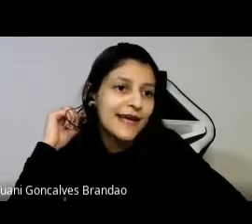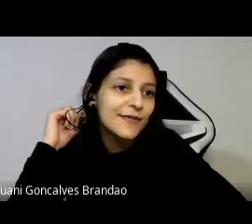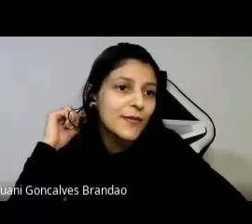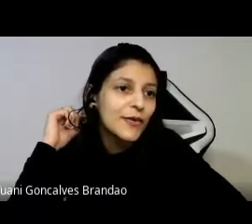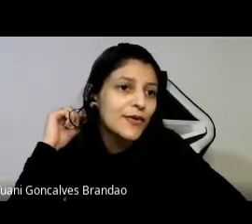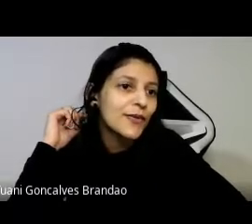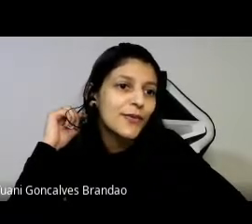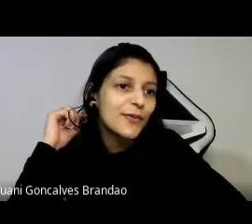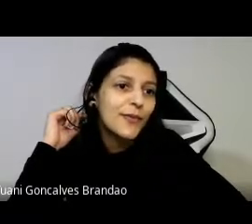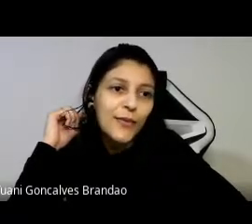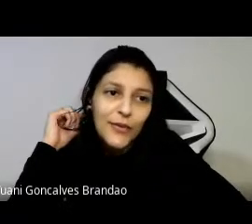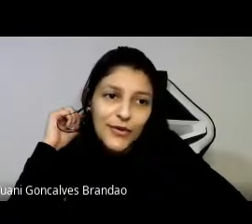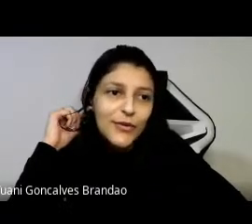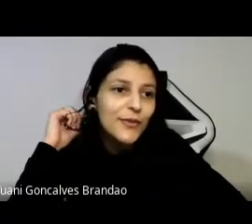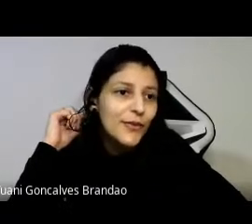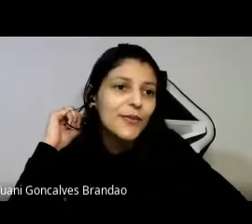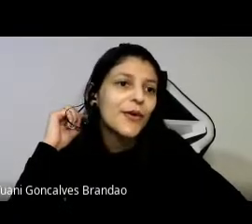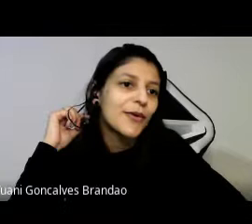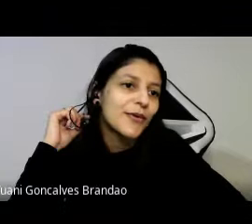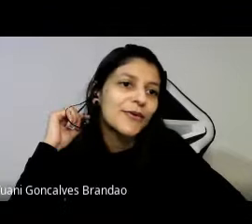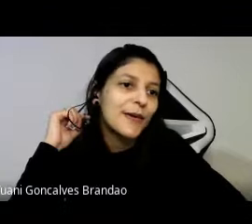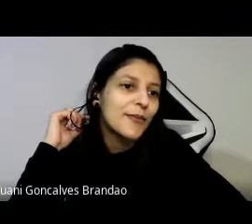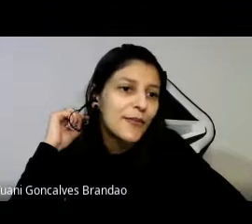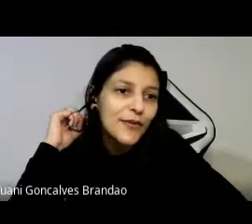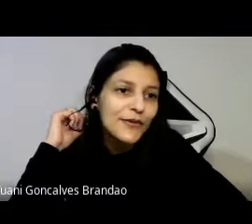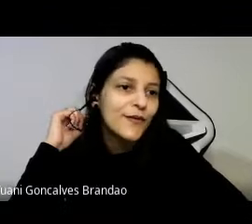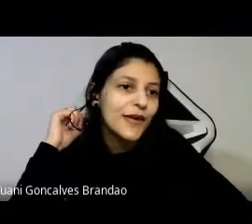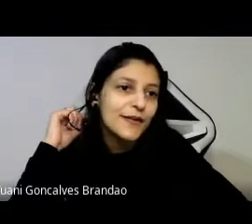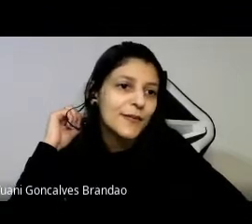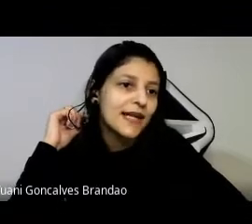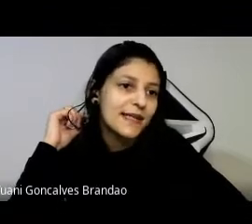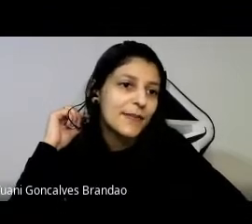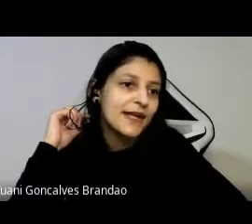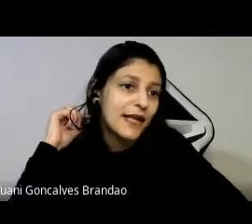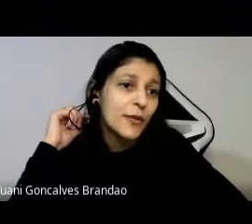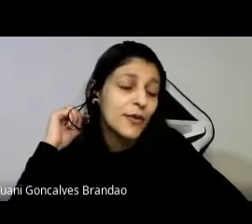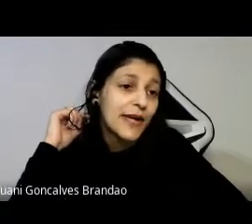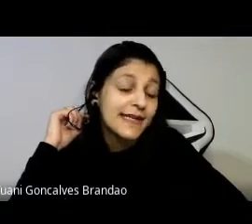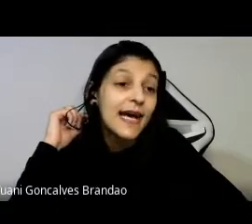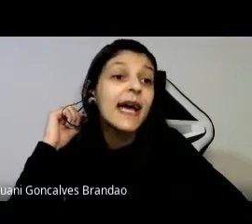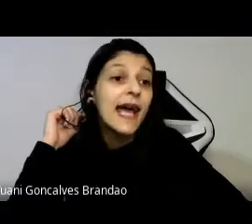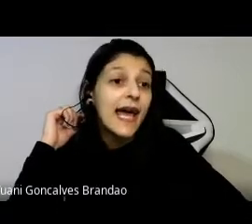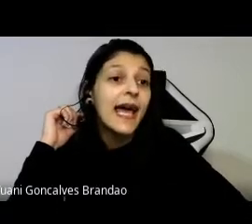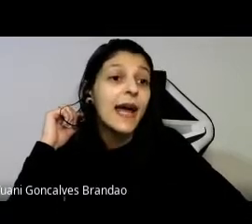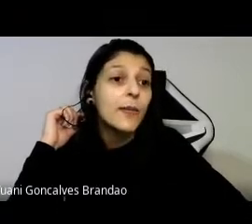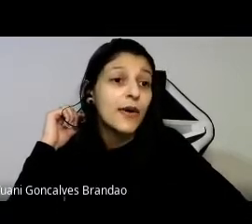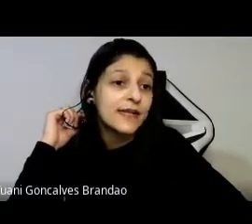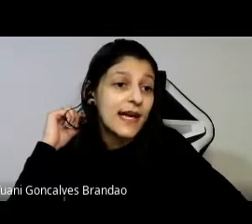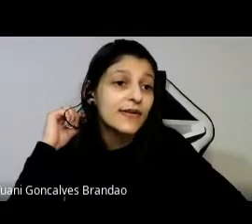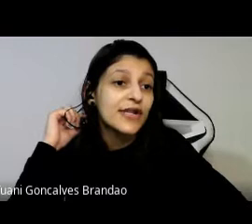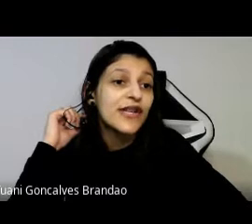um processo muito, muito, muito, muito moroso, é muito difícil para eles aprenderem o português. É